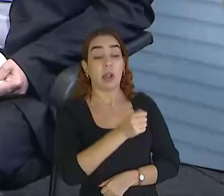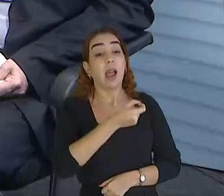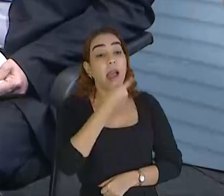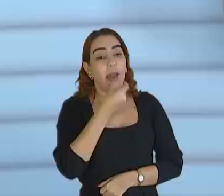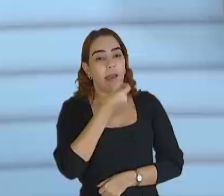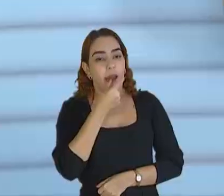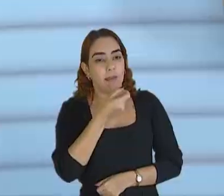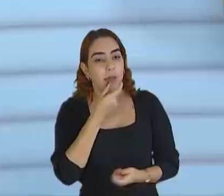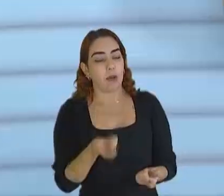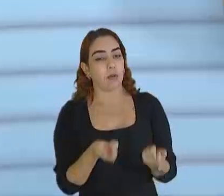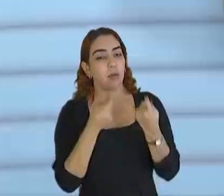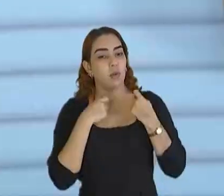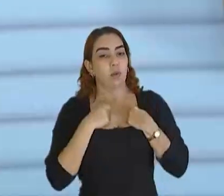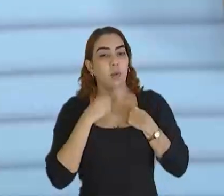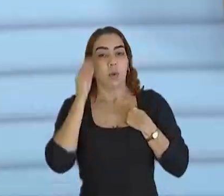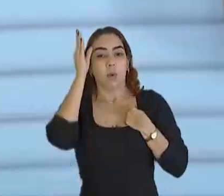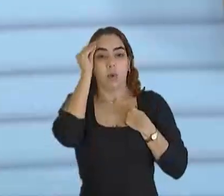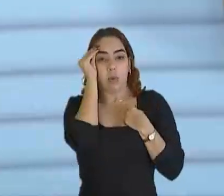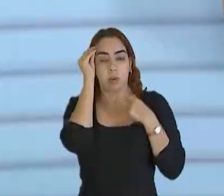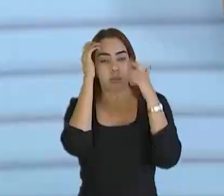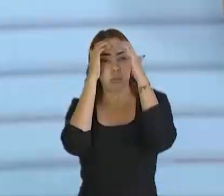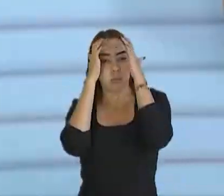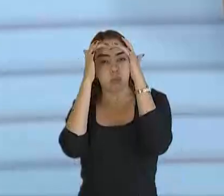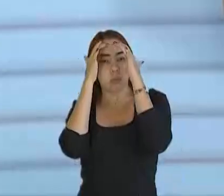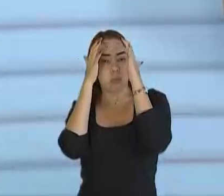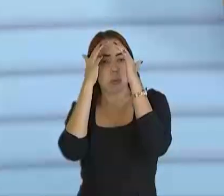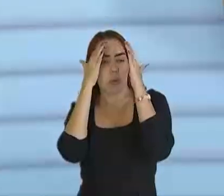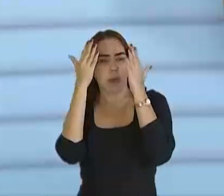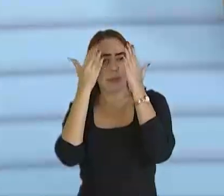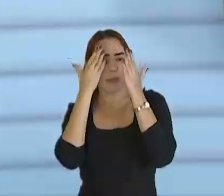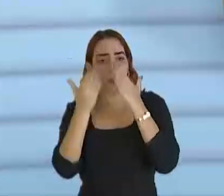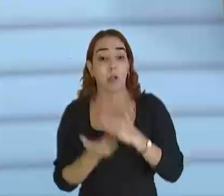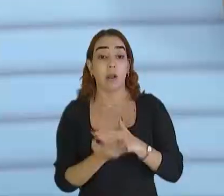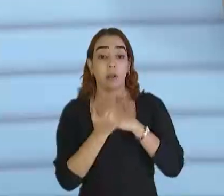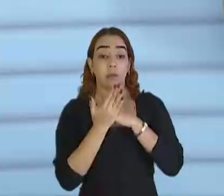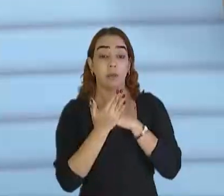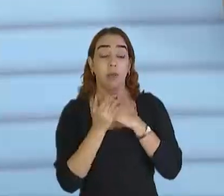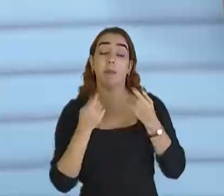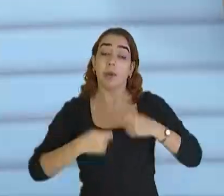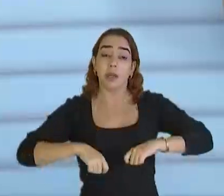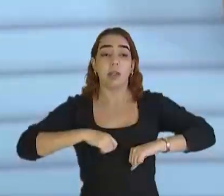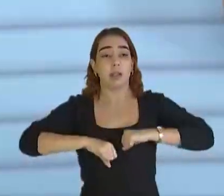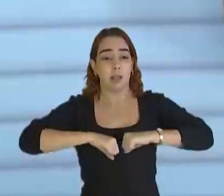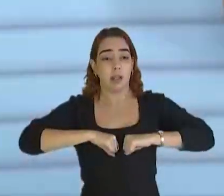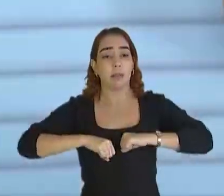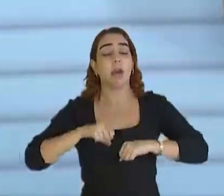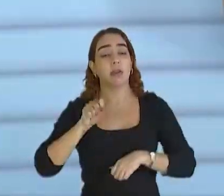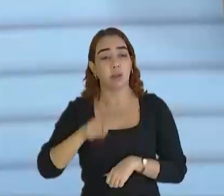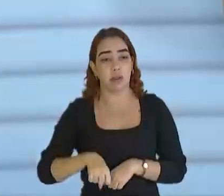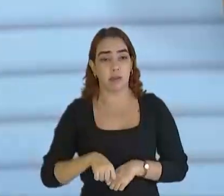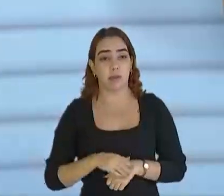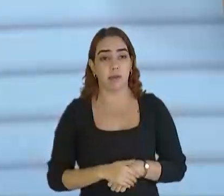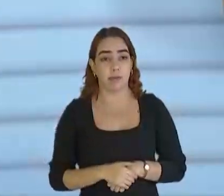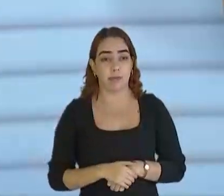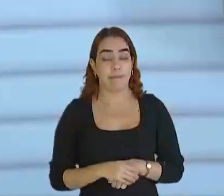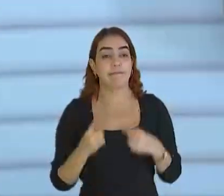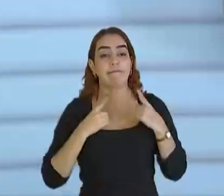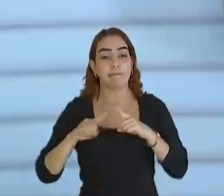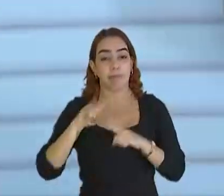propriedades terapêuticas neurológicas, por exemplo. Então, a gente tem que enfrentar esse debate enfrentando os